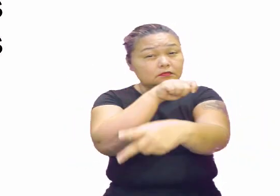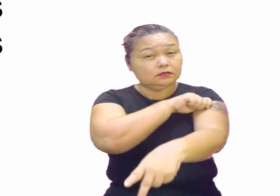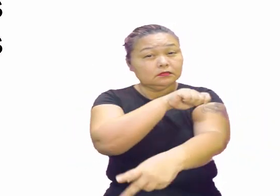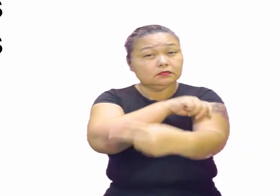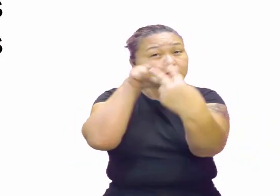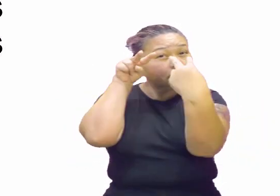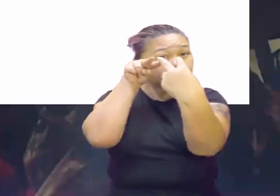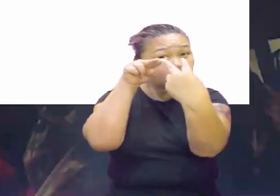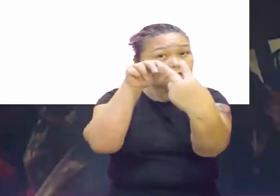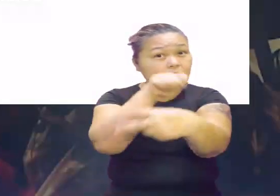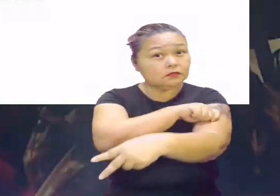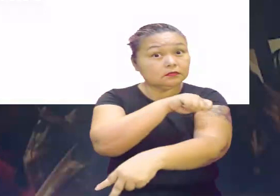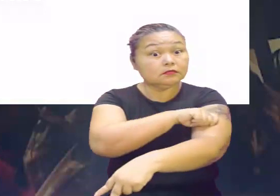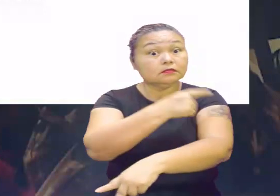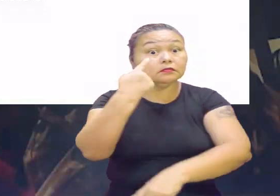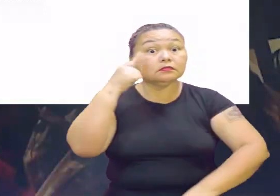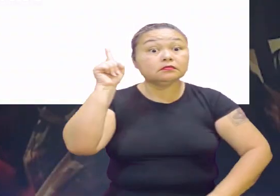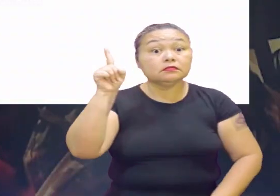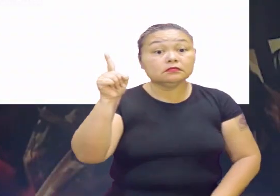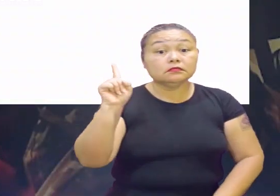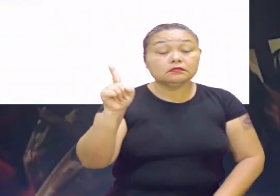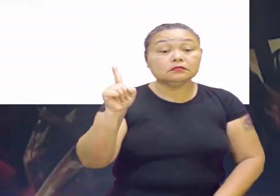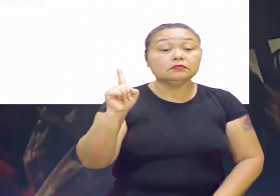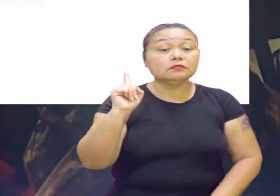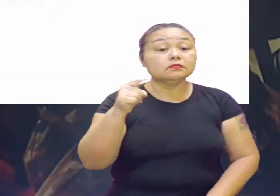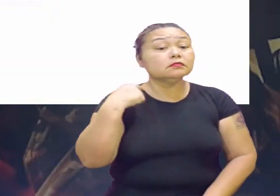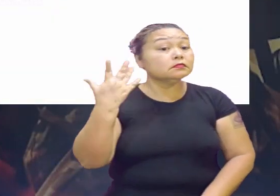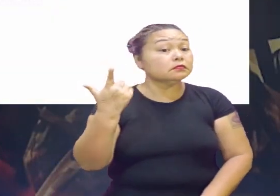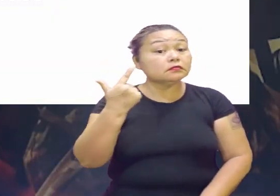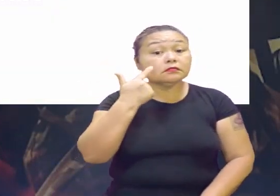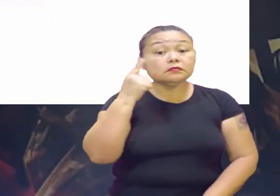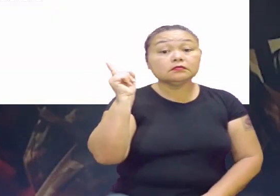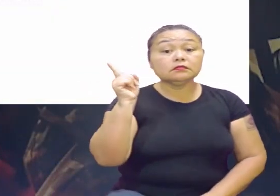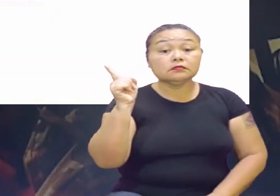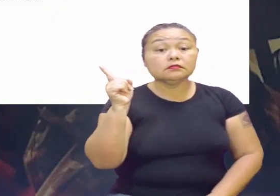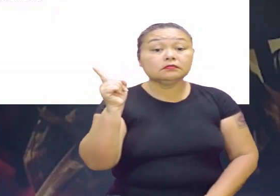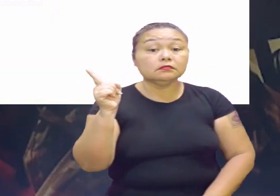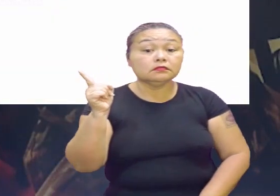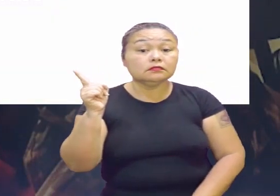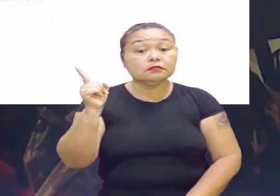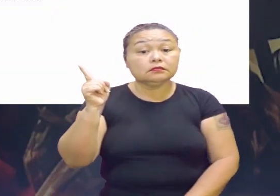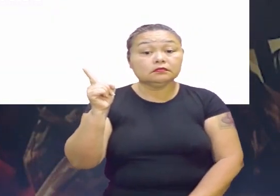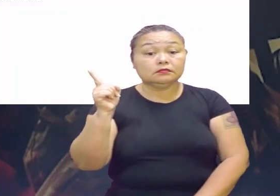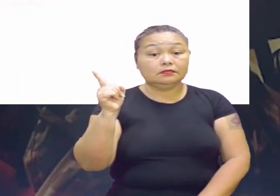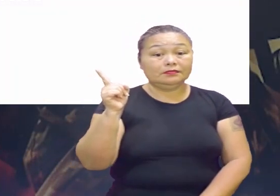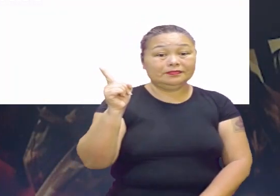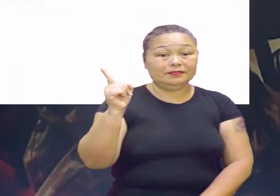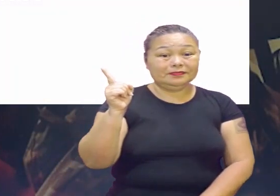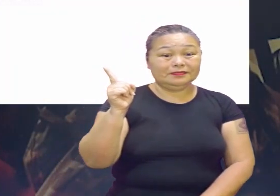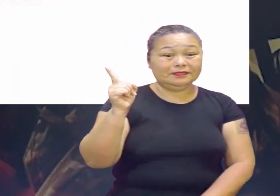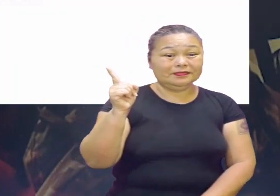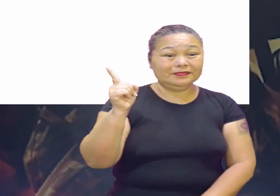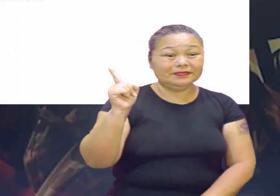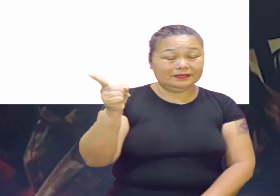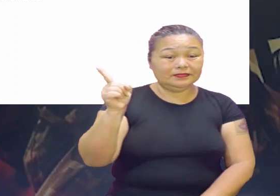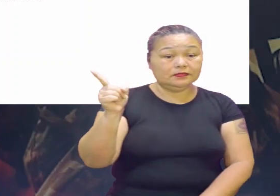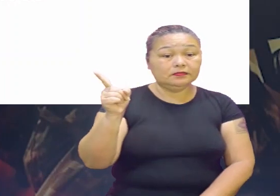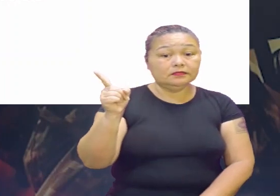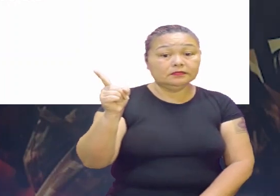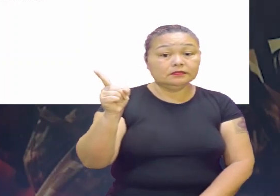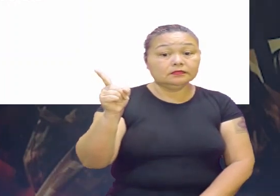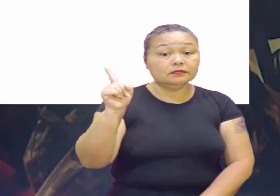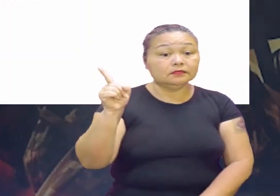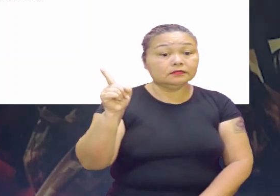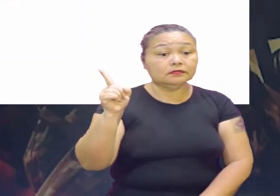olhar assim no olho do meu aluno. Olha só. Olha o que disse aqui. Eu vou para cá para não ficar na frente da Odelina.